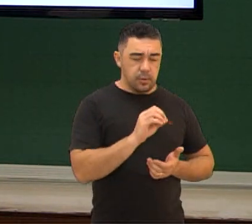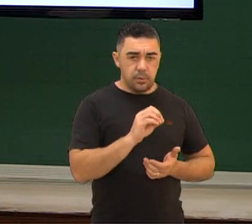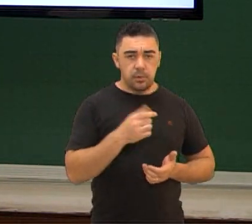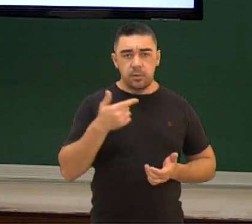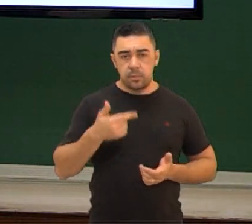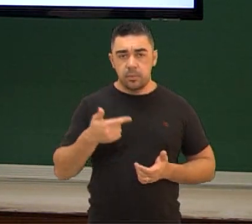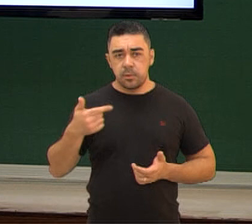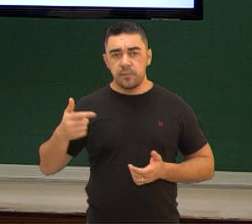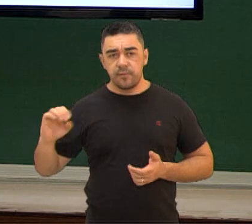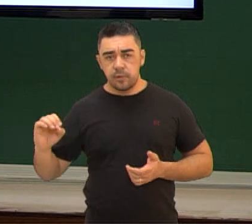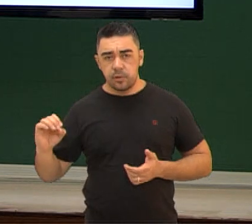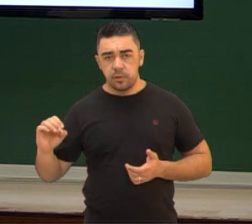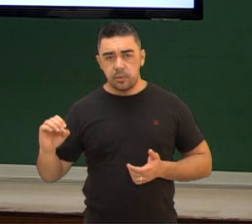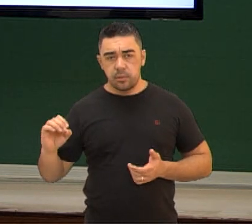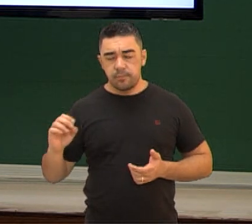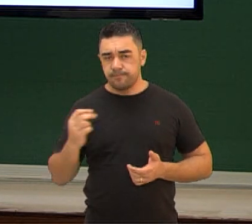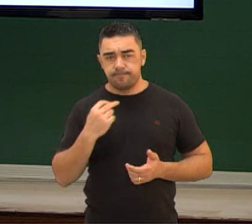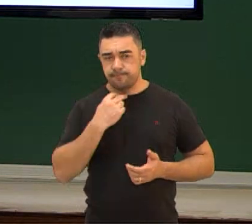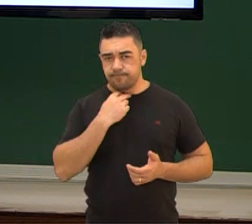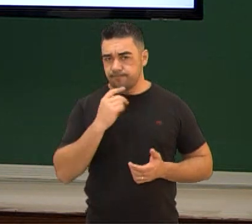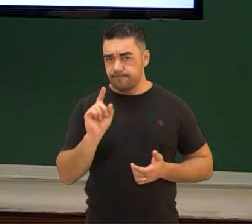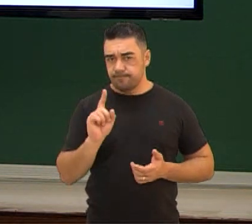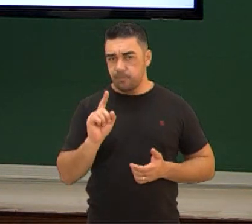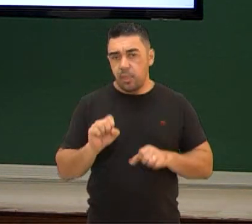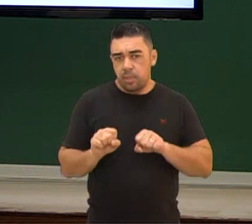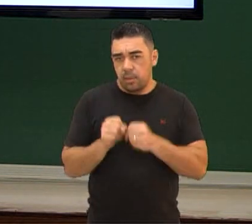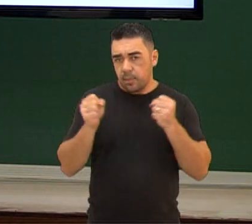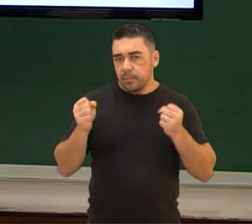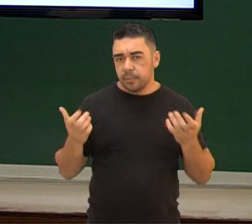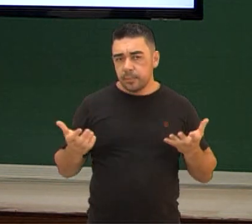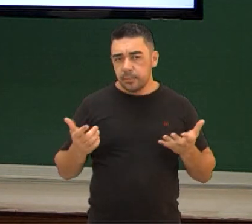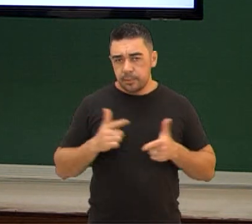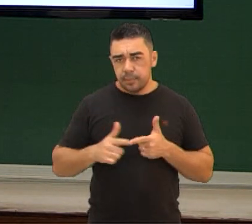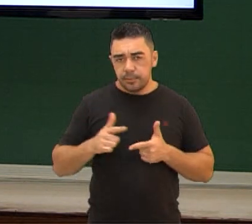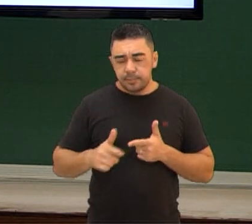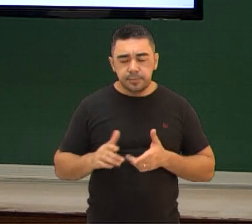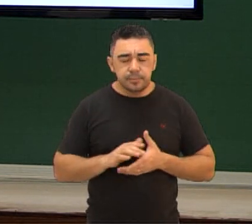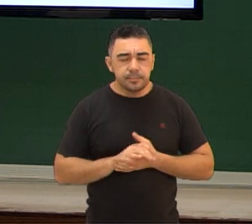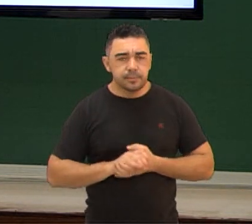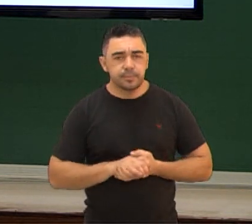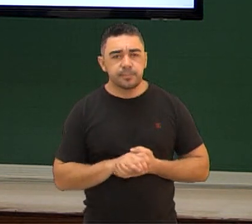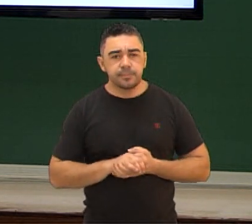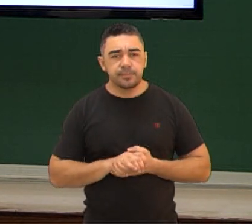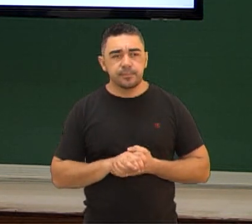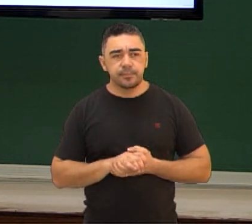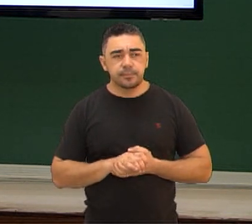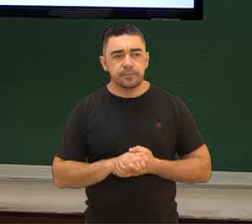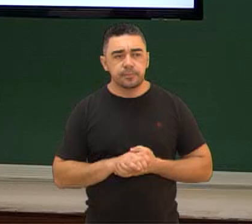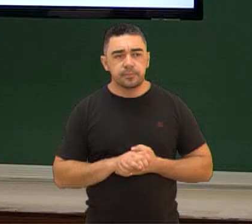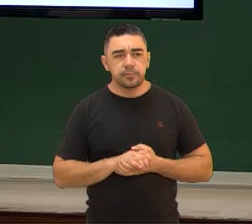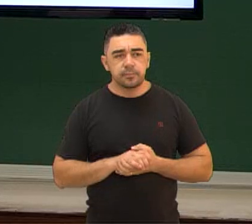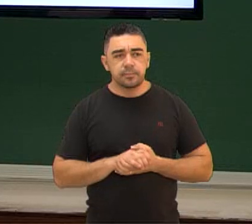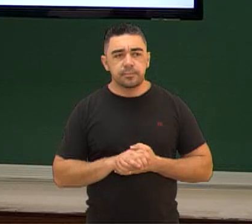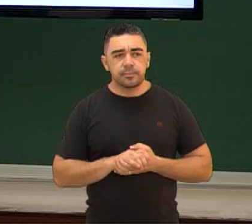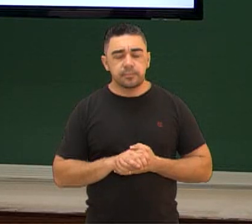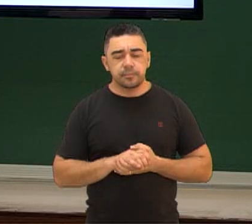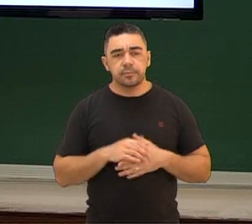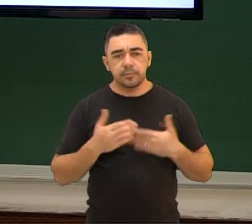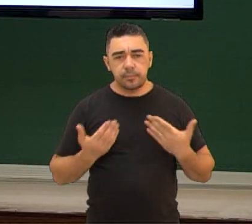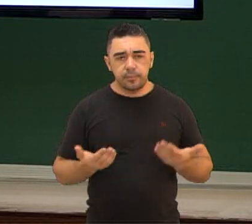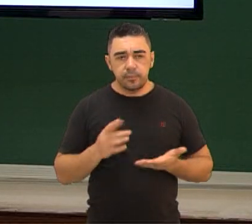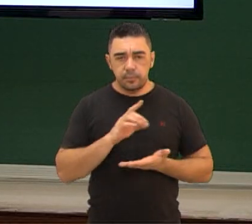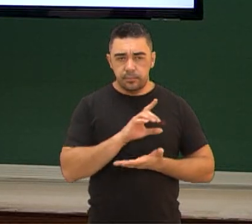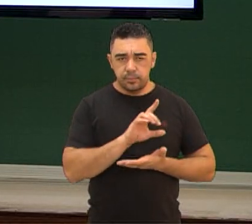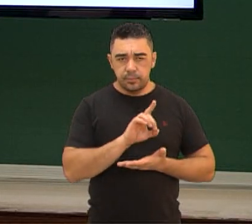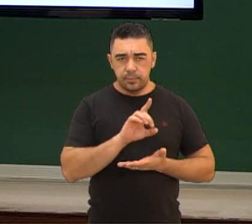a um aparelho de 220, numa rede de 220 volts. Vai dar problema. Então olha só, a tensão